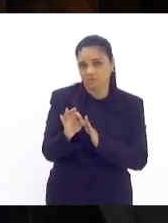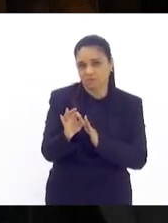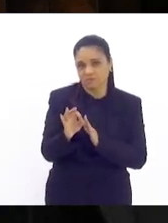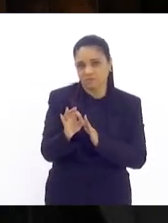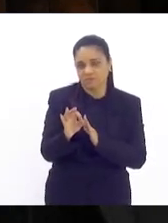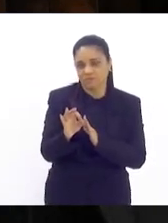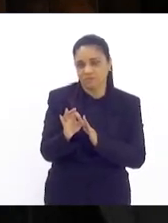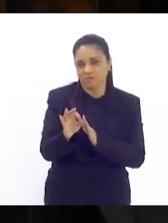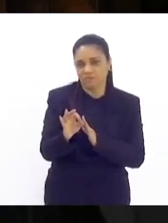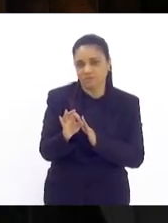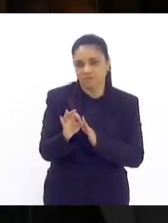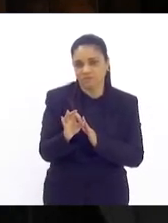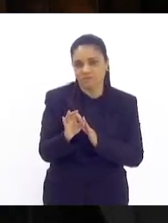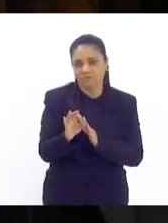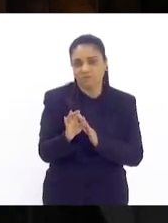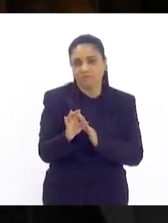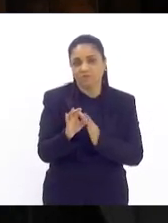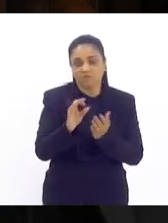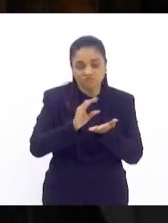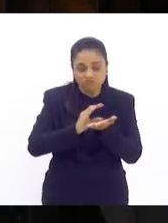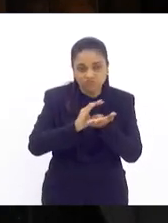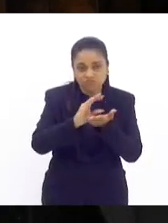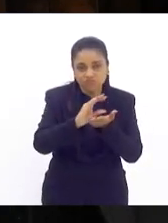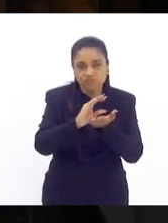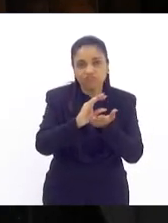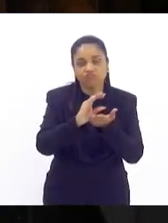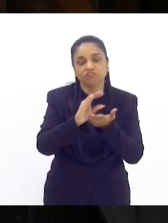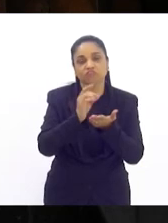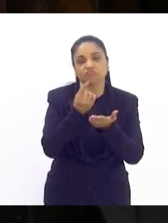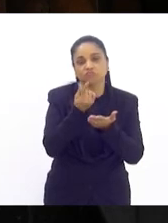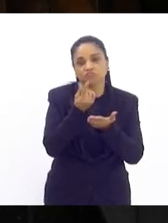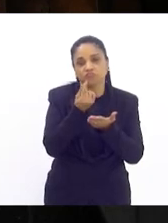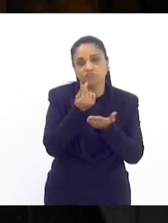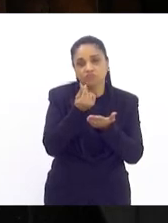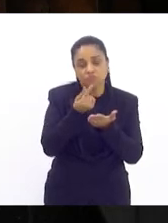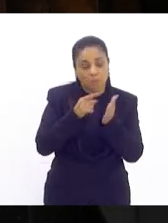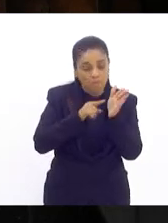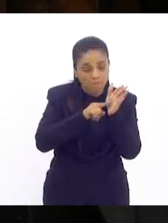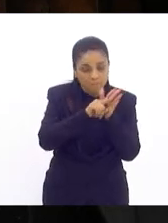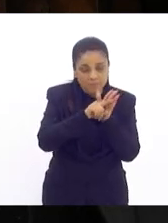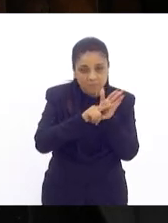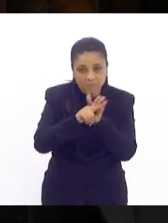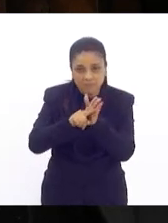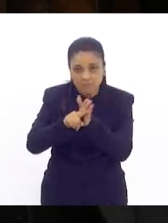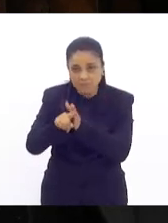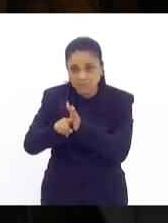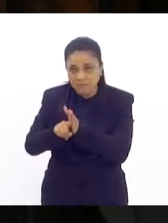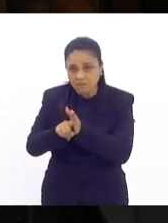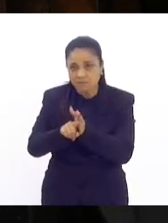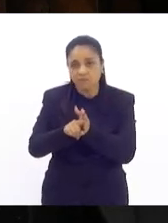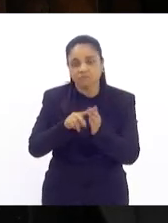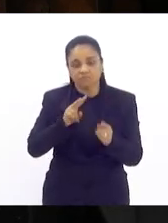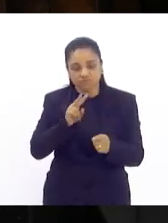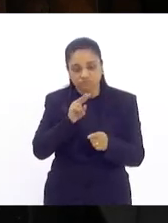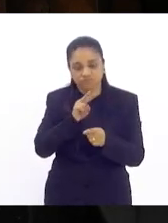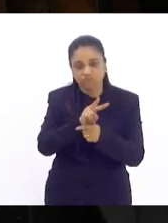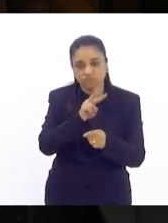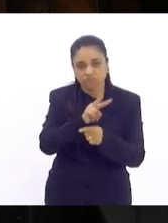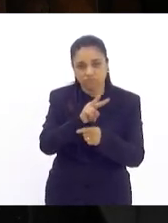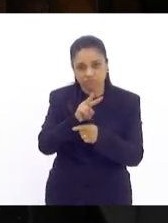do Fundo de Amparo a pesquisa do Estado do Rio de Janeiro para